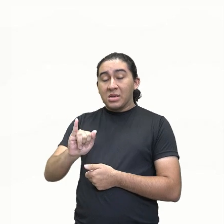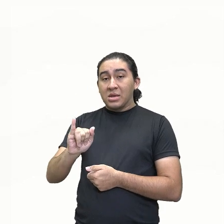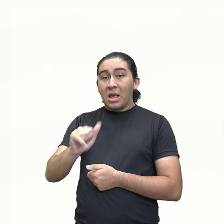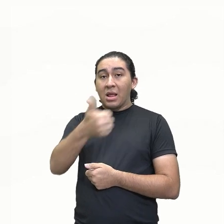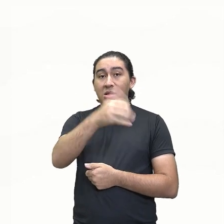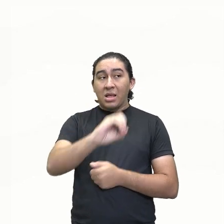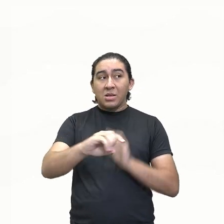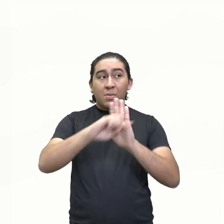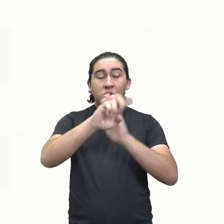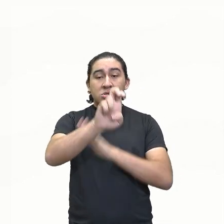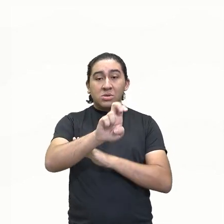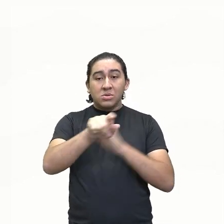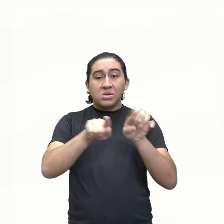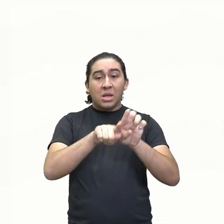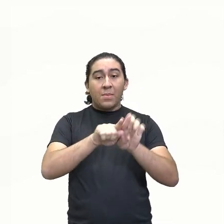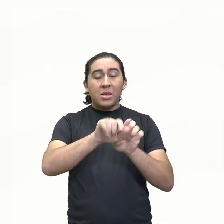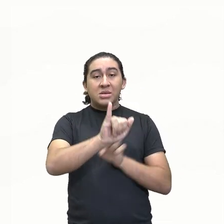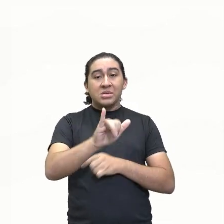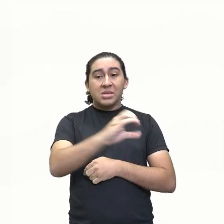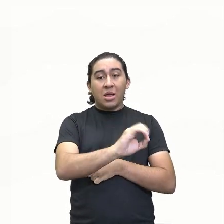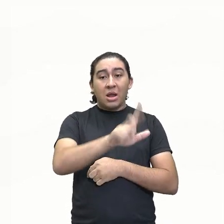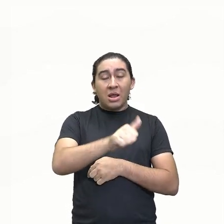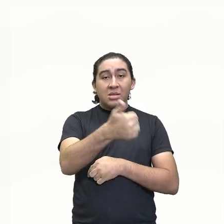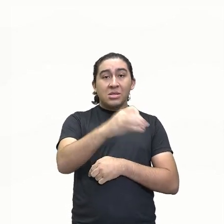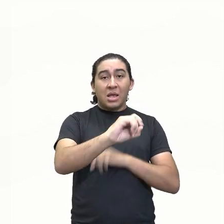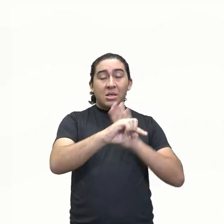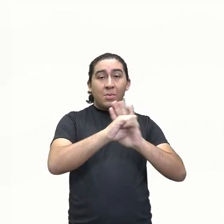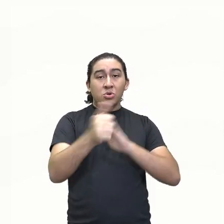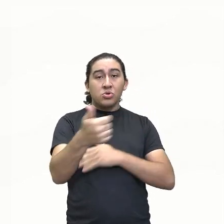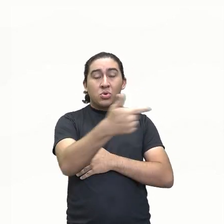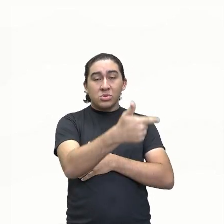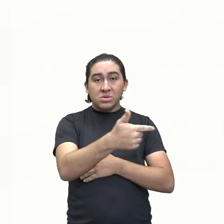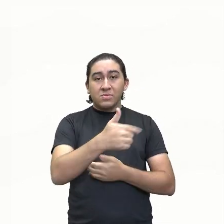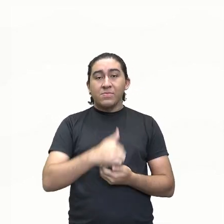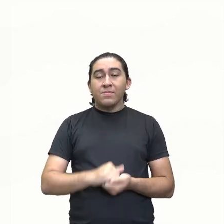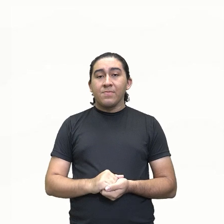menos 5. Temos o I0, que é 10 elevado a menos 12.